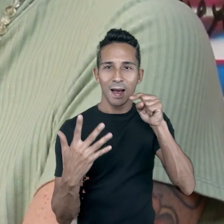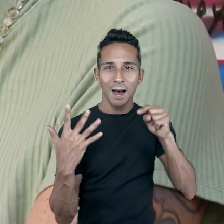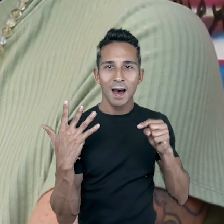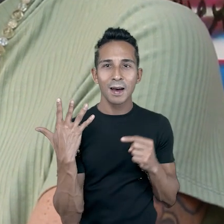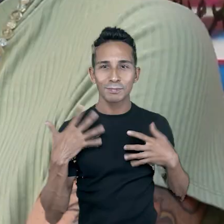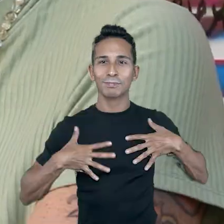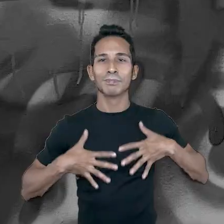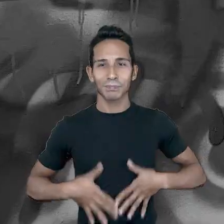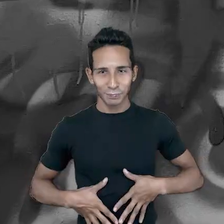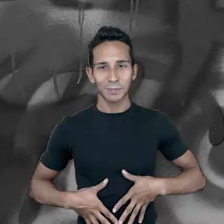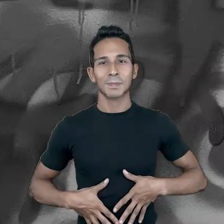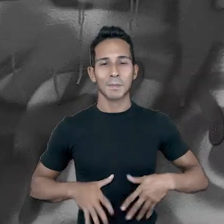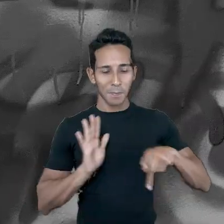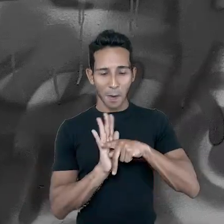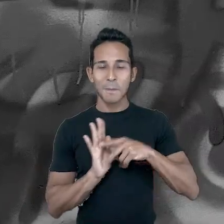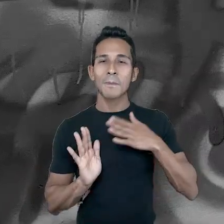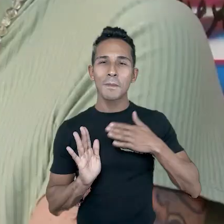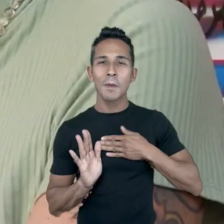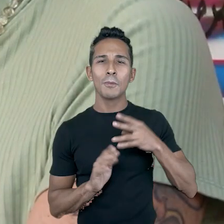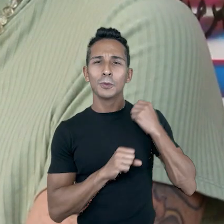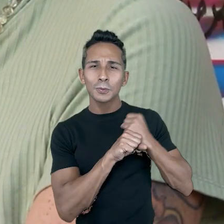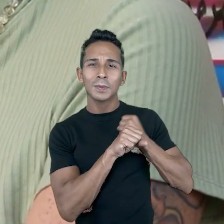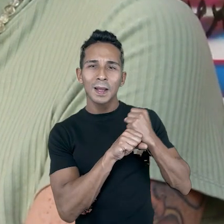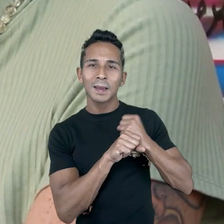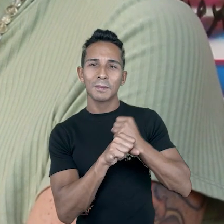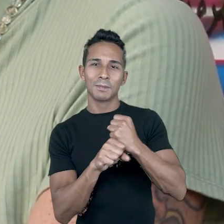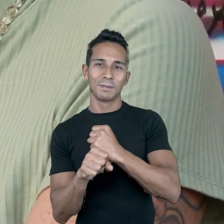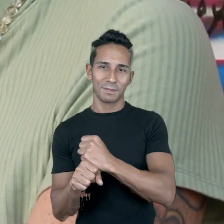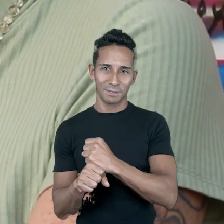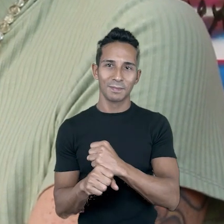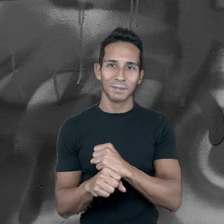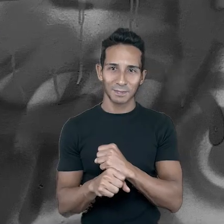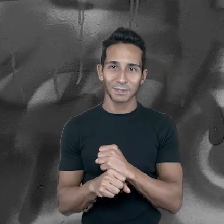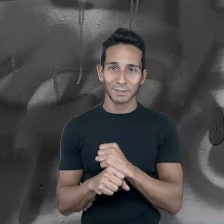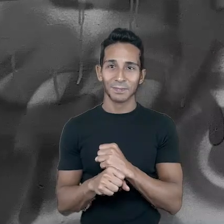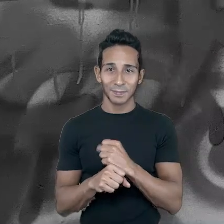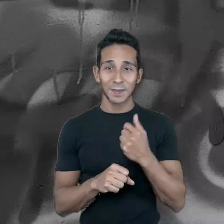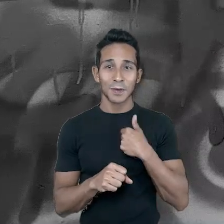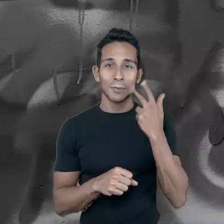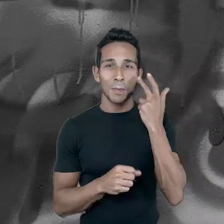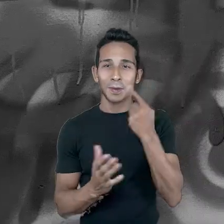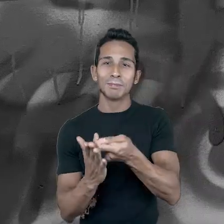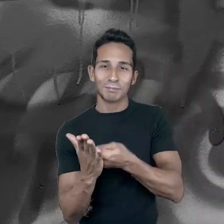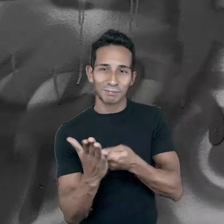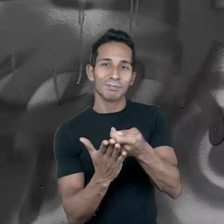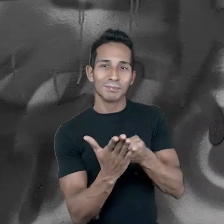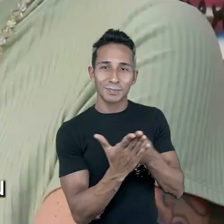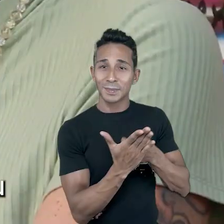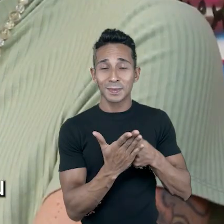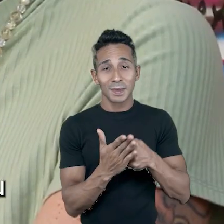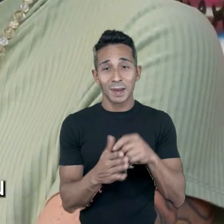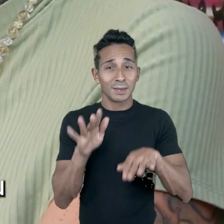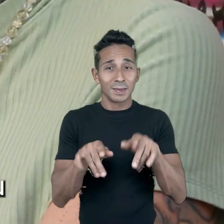musicais e estilos musicais assim que estão dentro de mim assim já há muito tempo, que eu venho produzindo e que